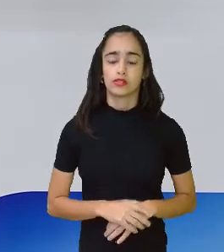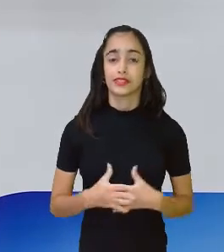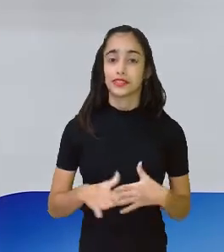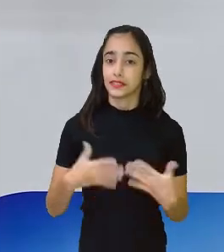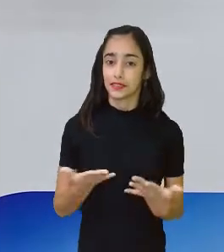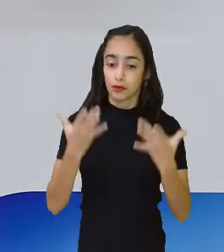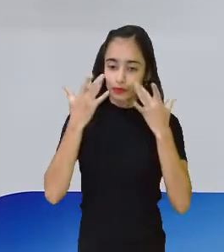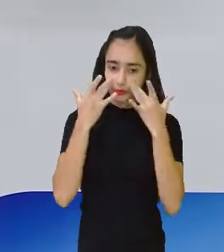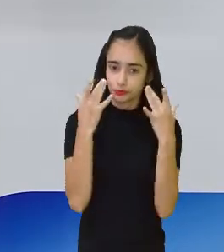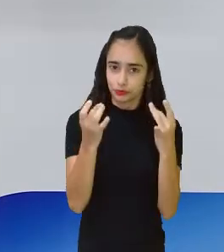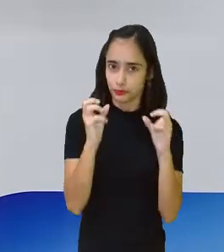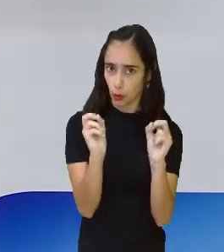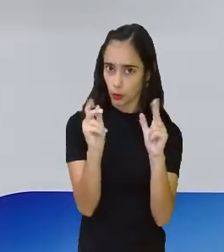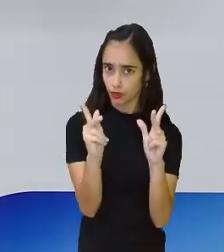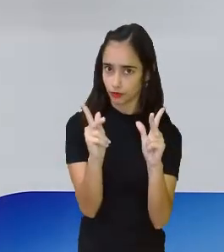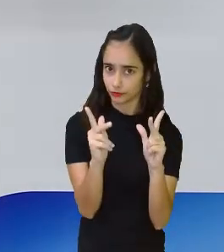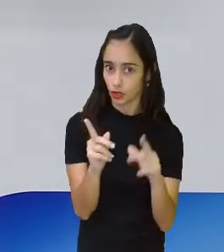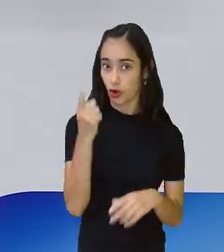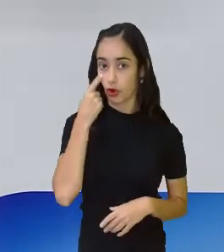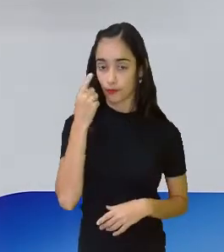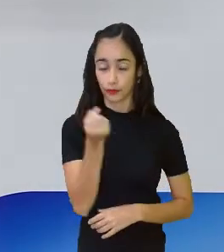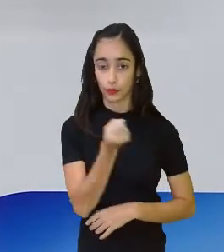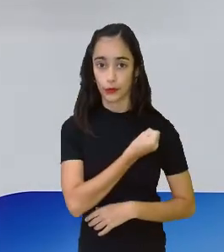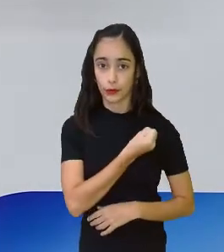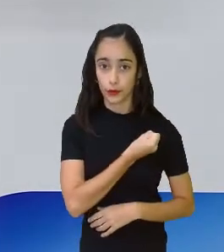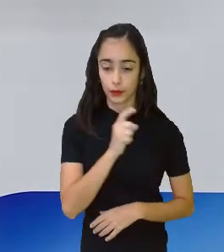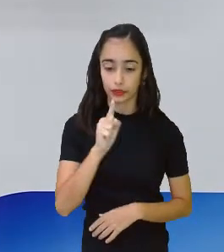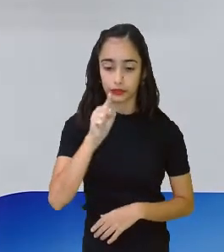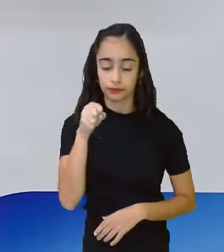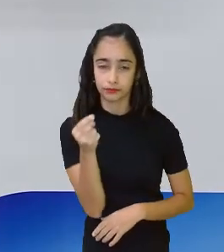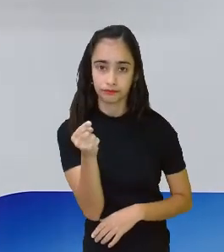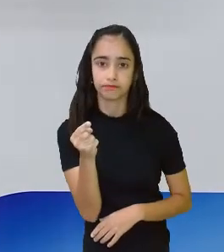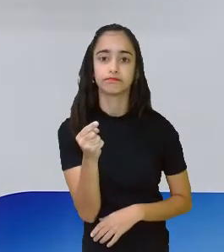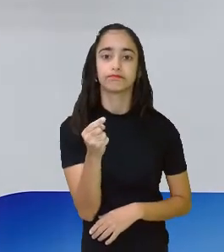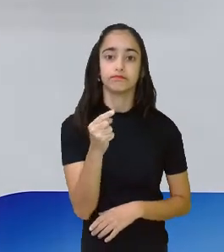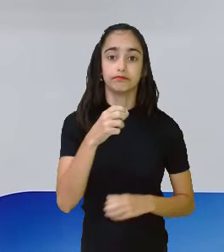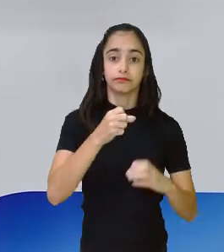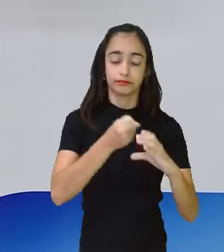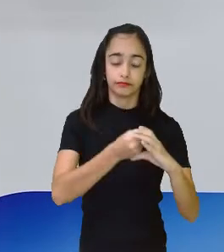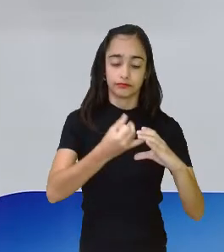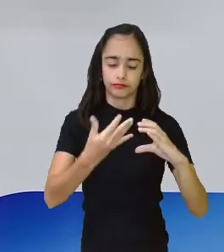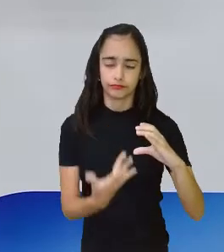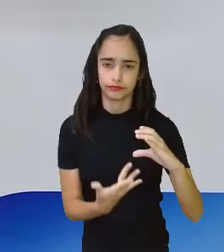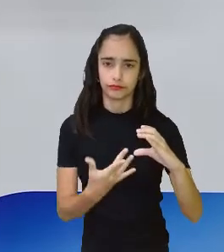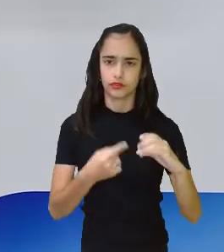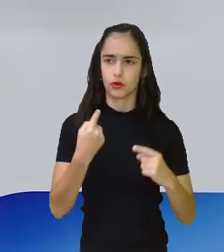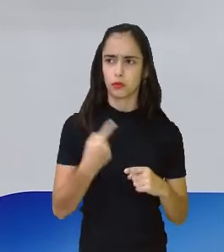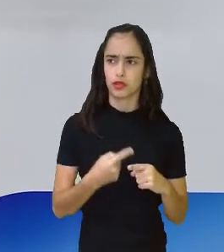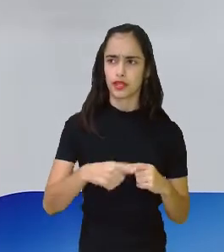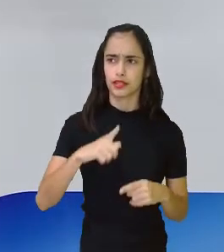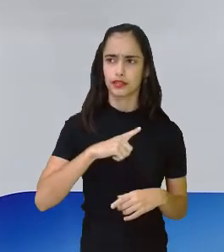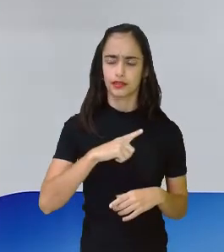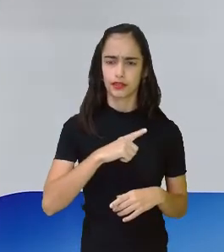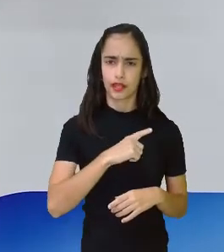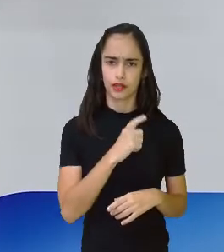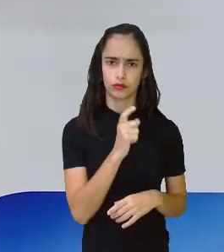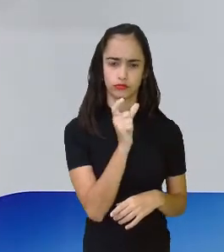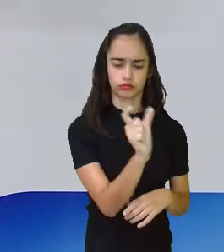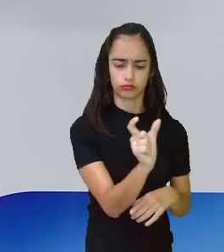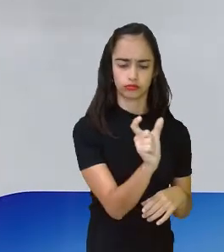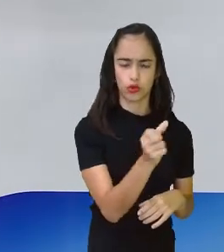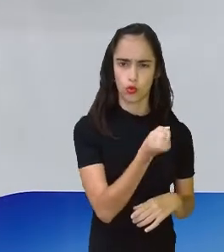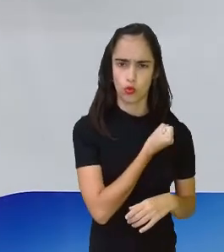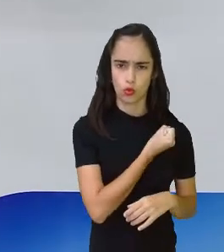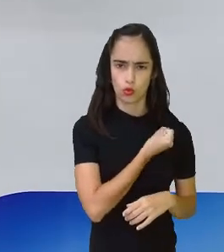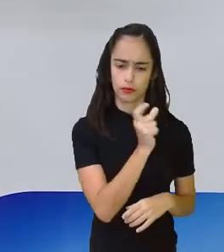atento a isso. Os números decimais são caracterizados por ter uma parte inteira e uma parte decimal, separados por